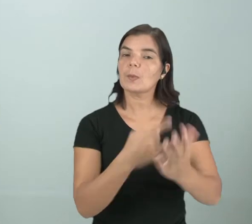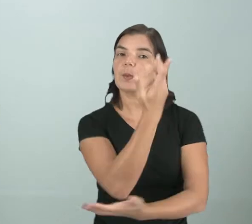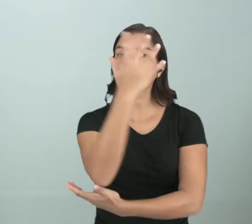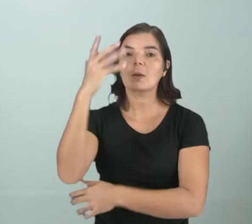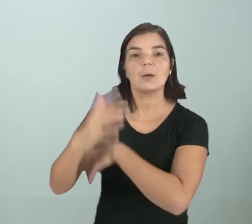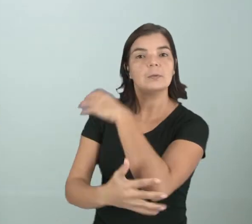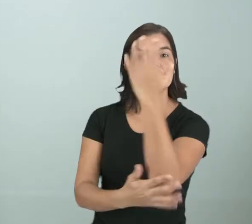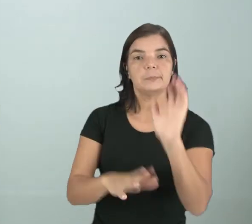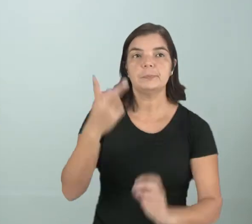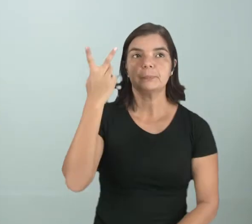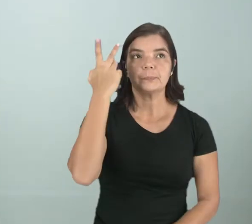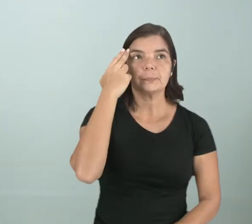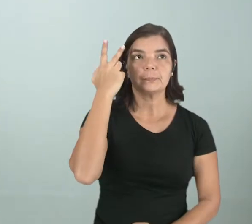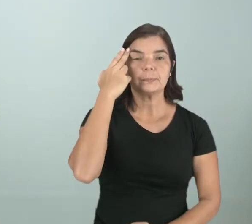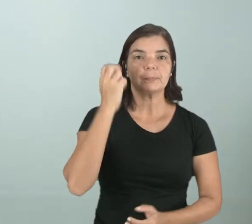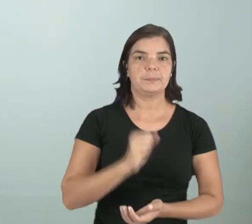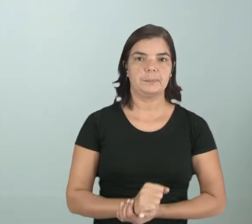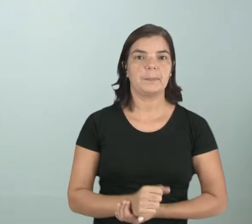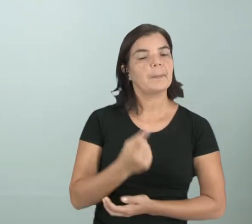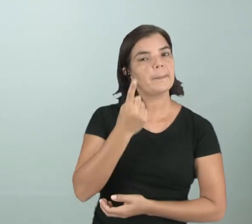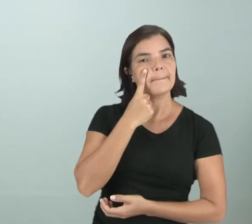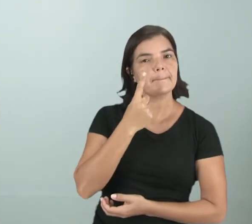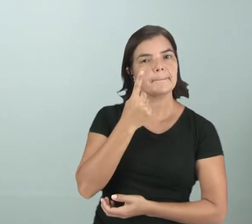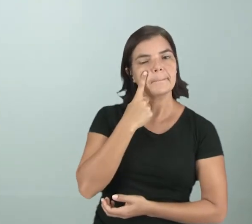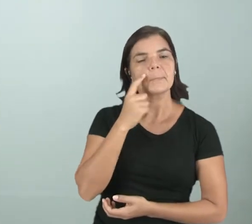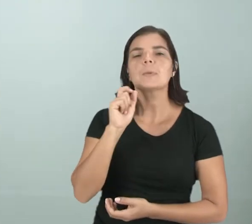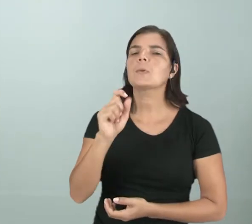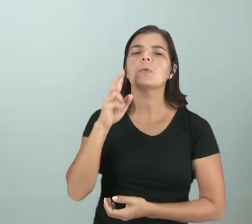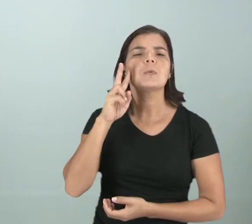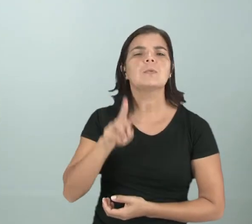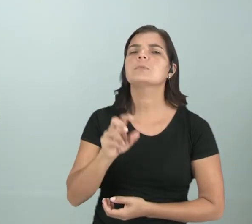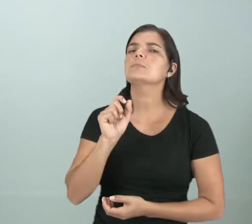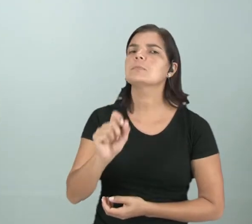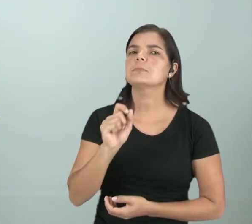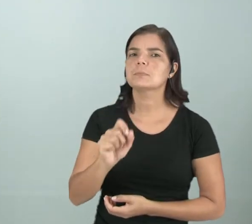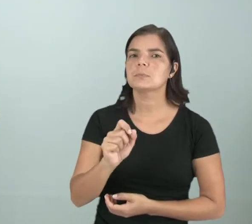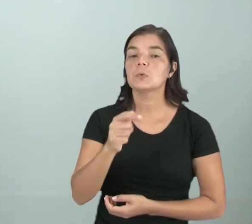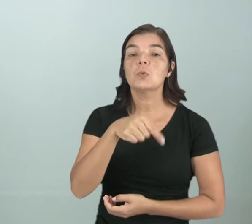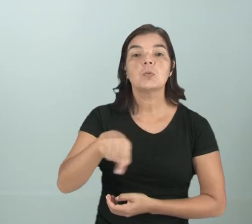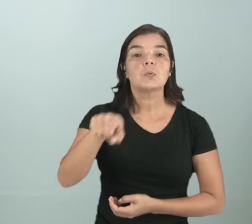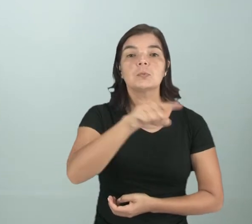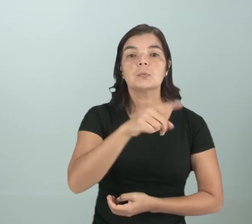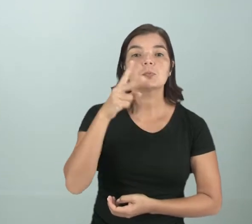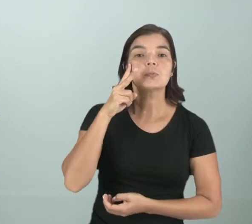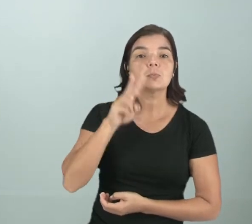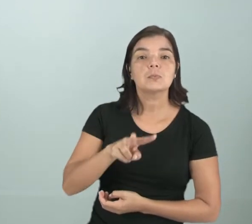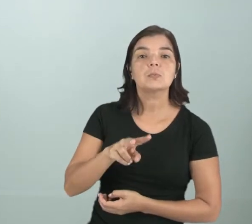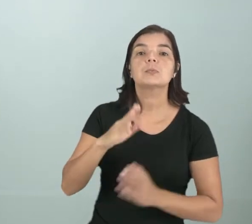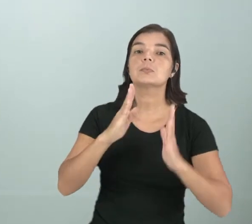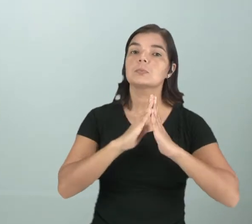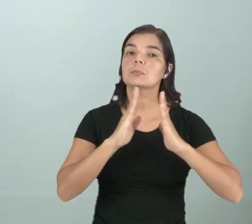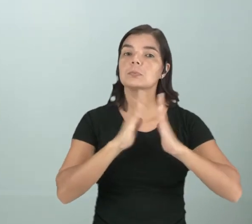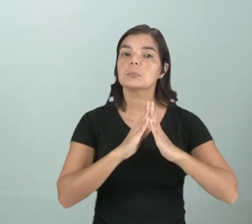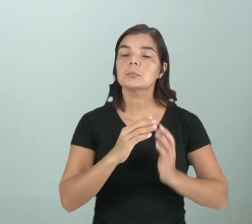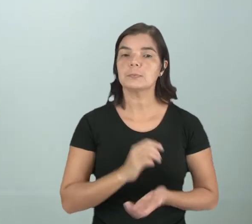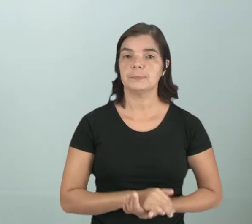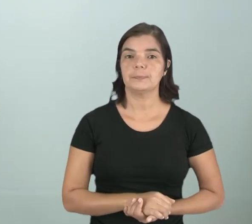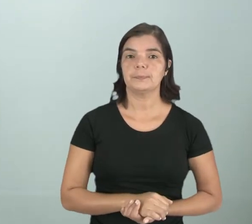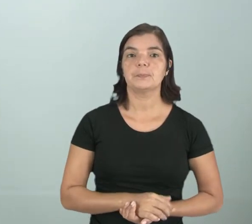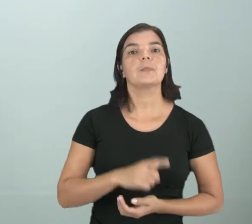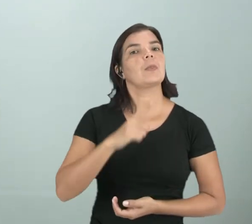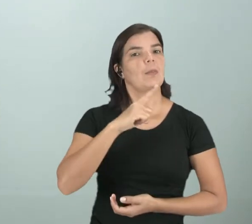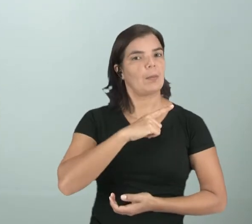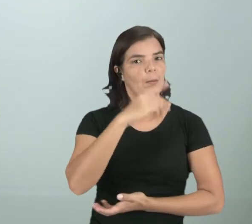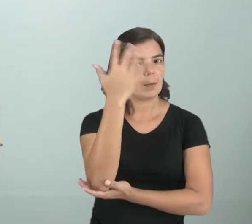paisagem natural. Vamos observar o que estamos vendo. O que você consegue visualizar aí da sua casa? Tem